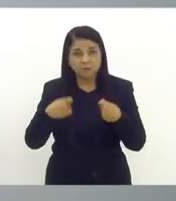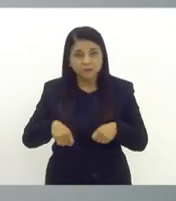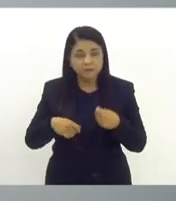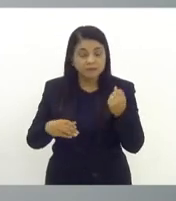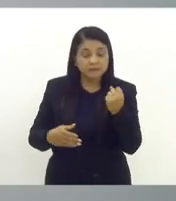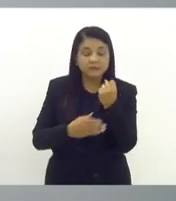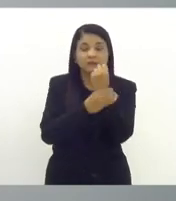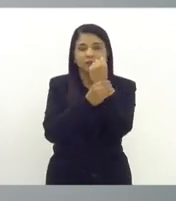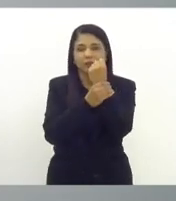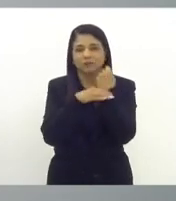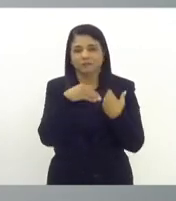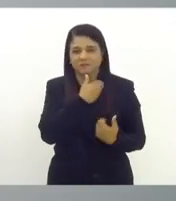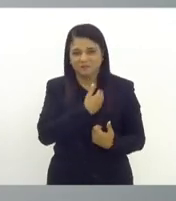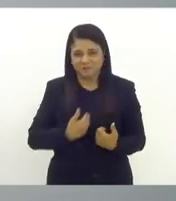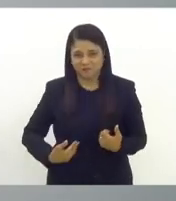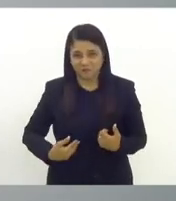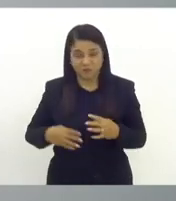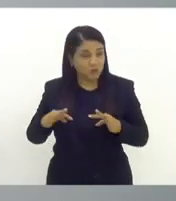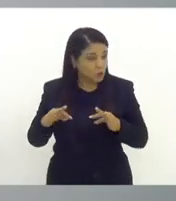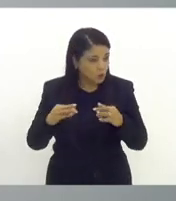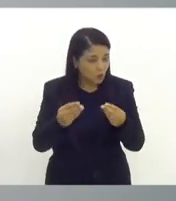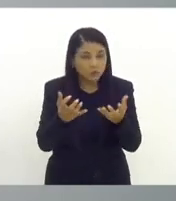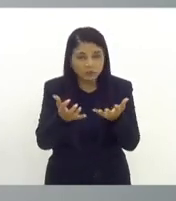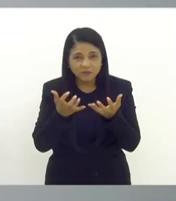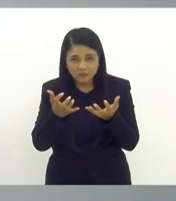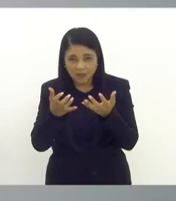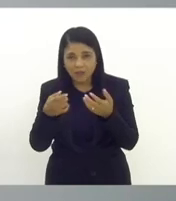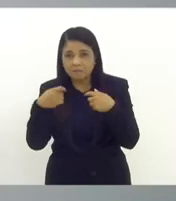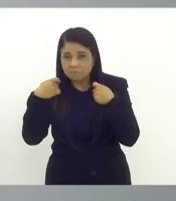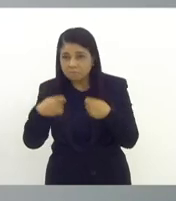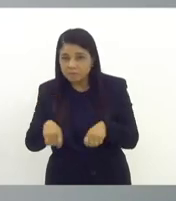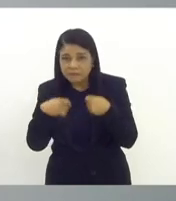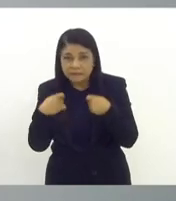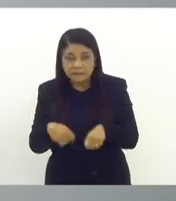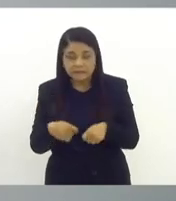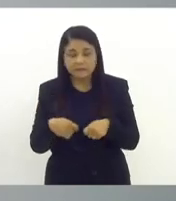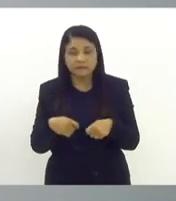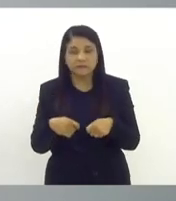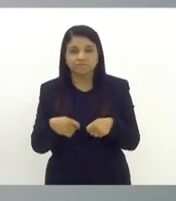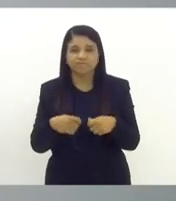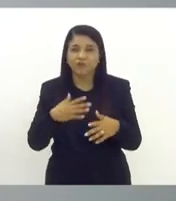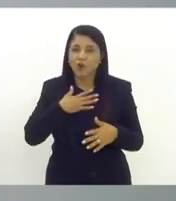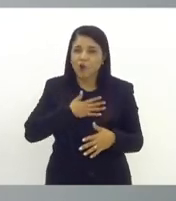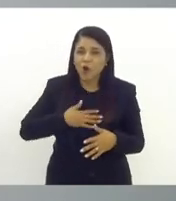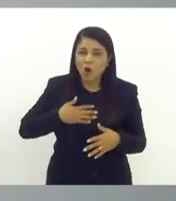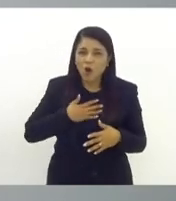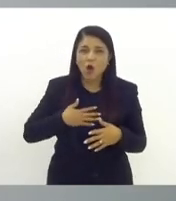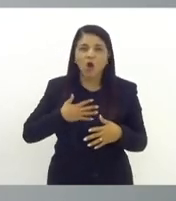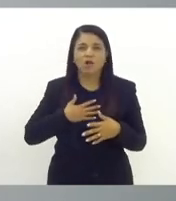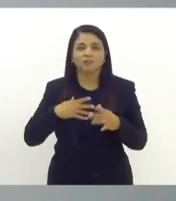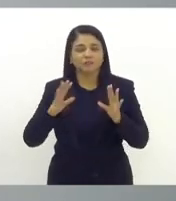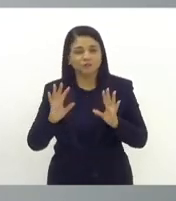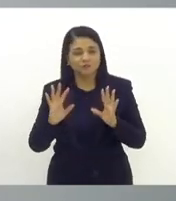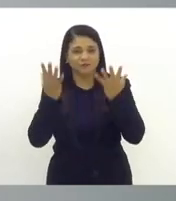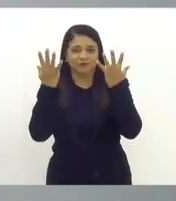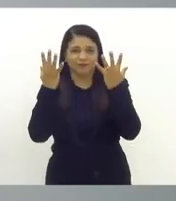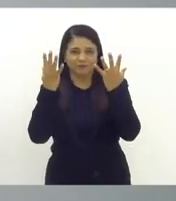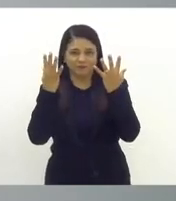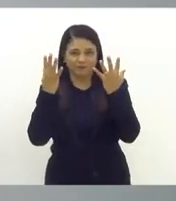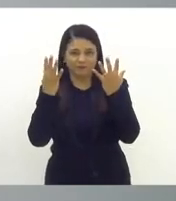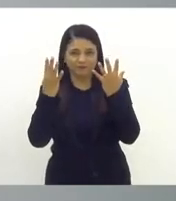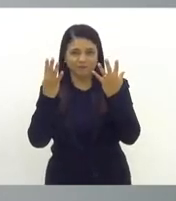aqui querem necessitam gostam desses eventos multitudinários